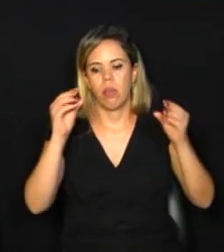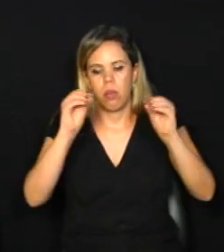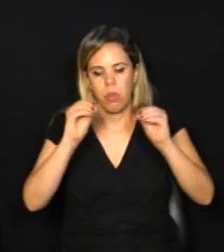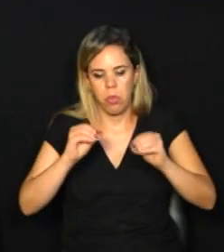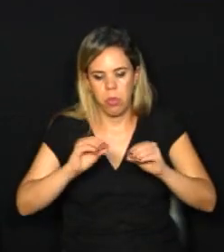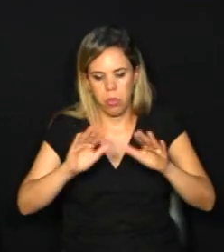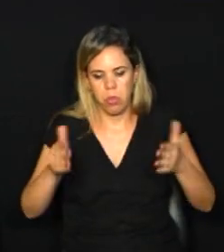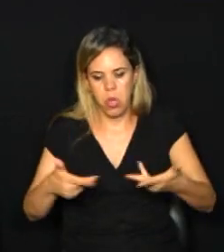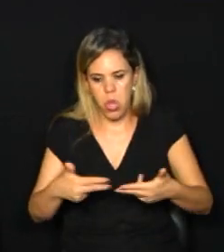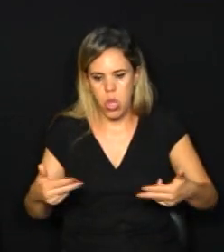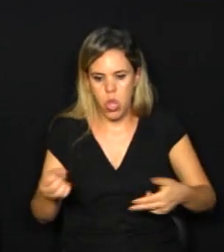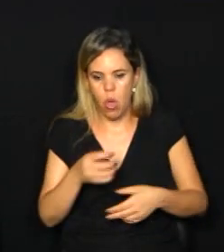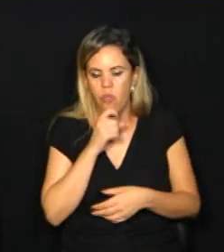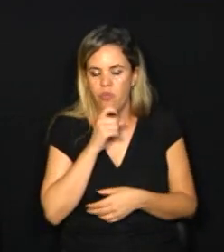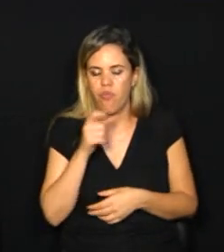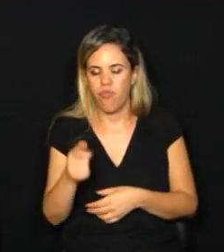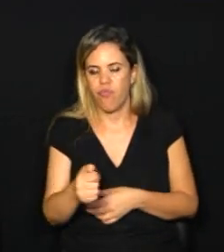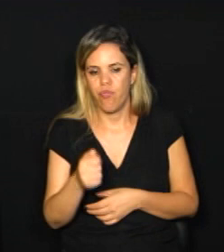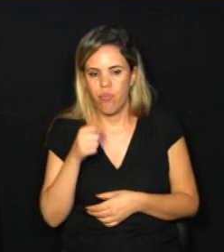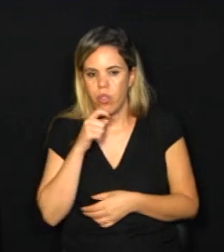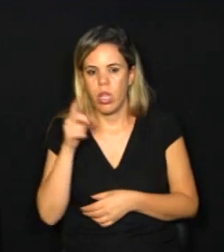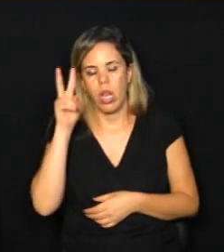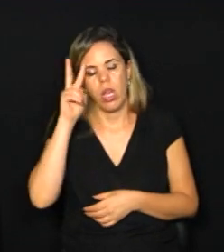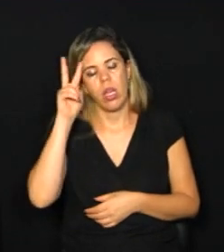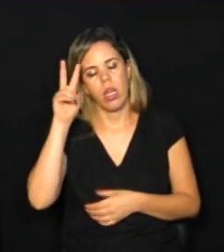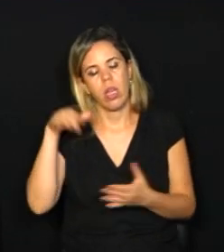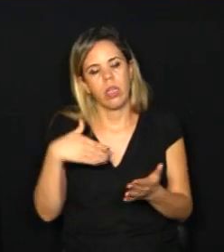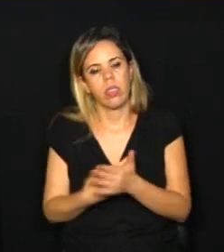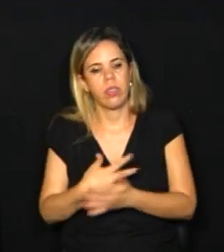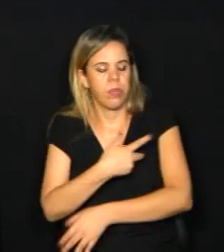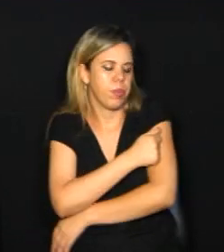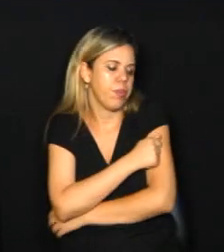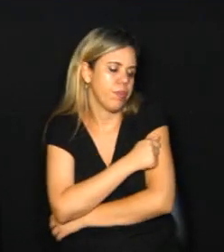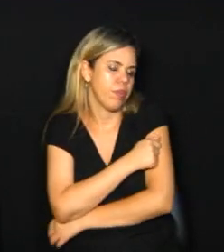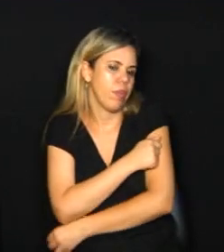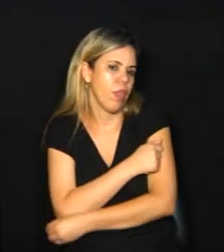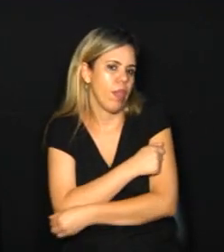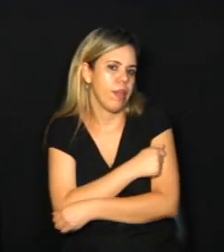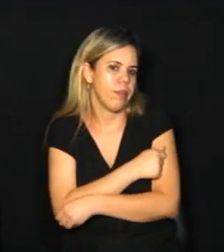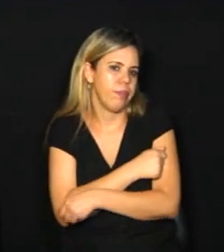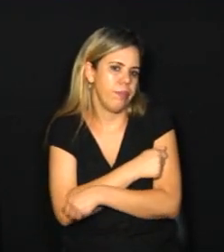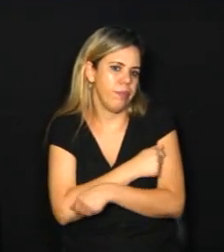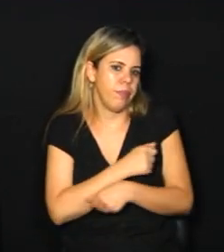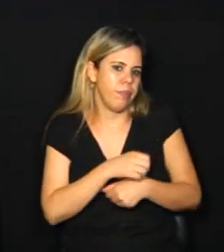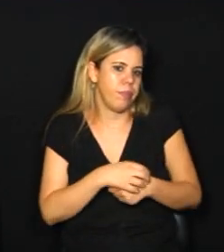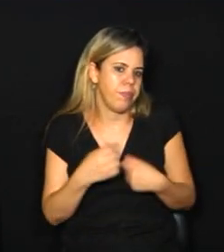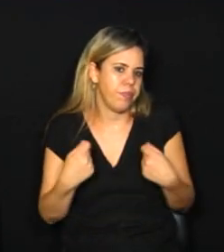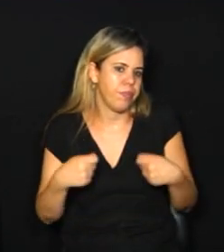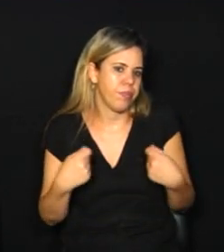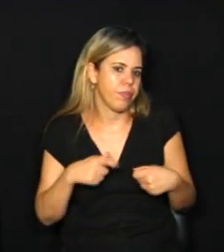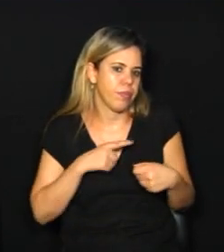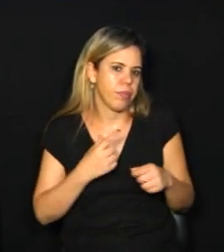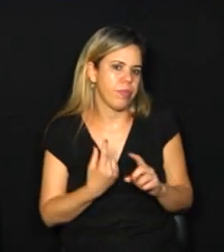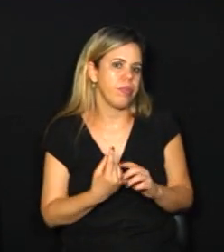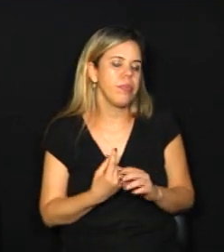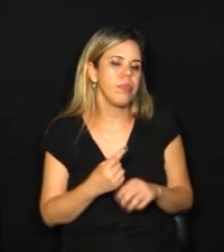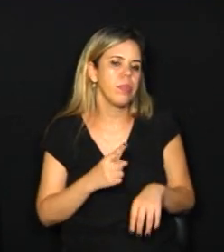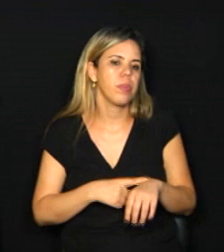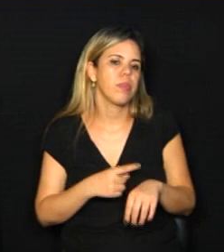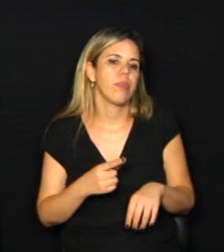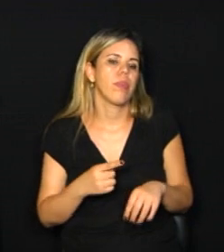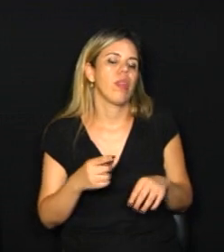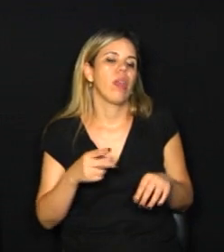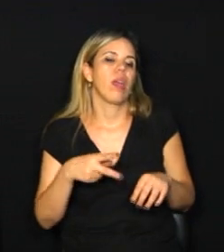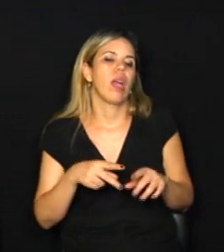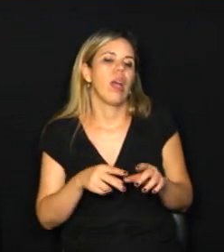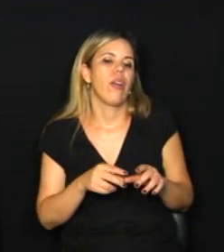novas. Lembrando que até aquela vacina, que é aquela vacina que precisa ficar numa temperatura